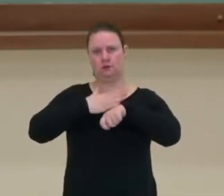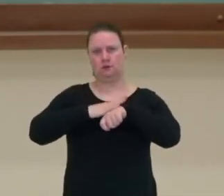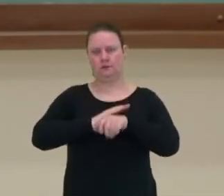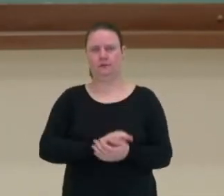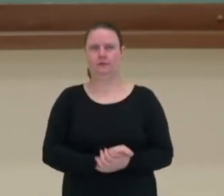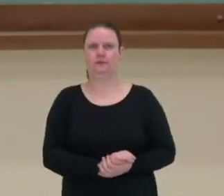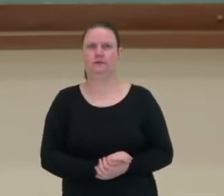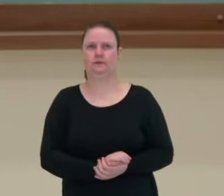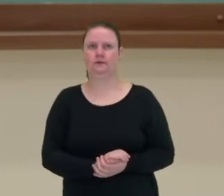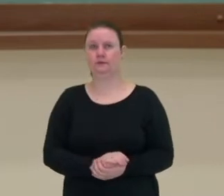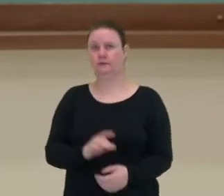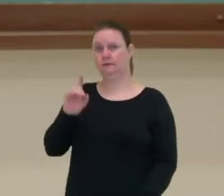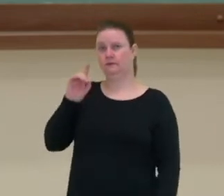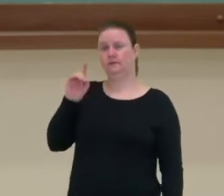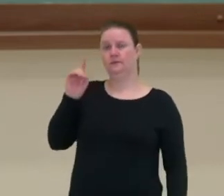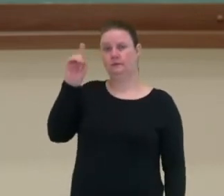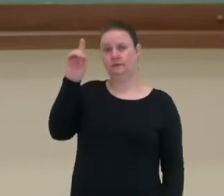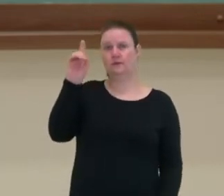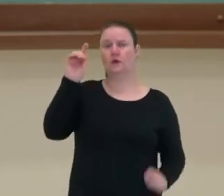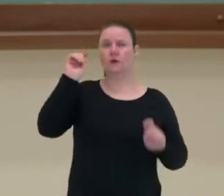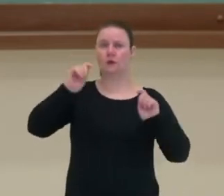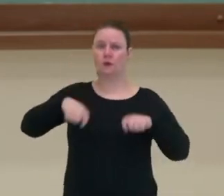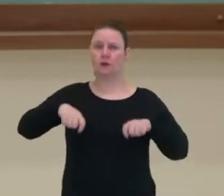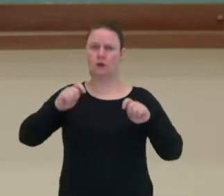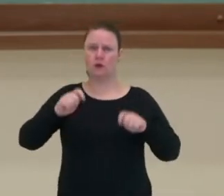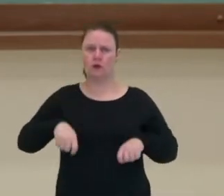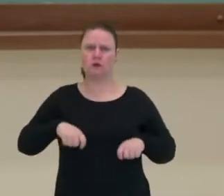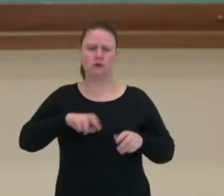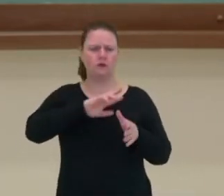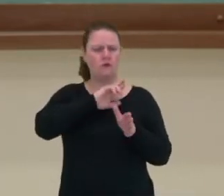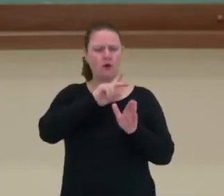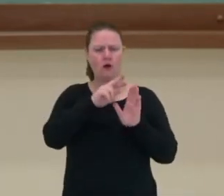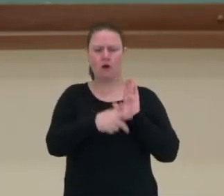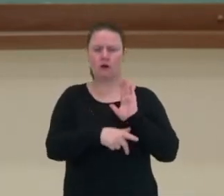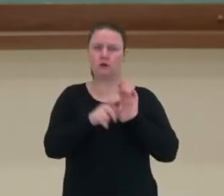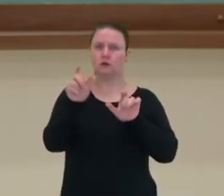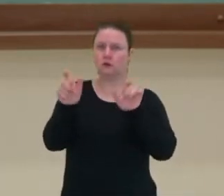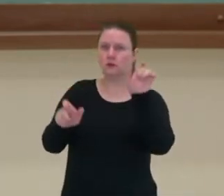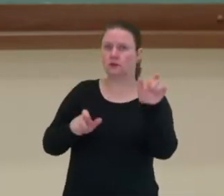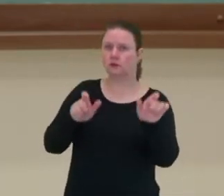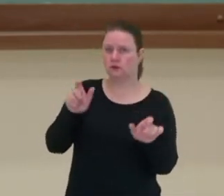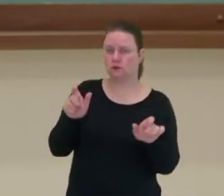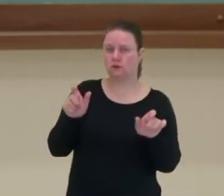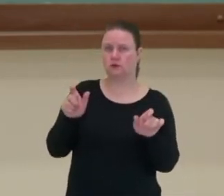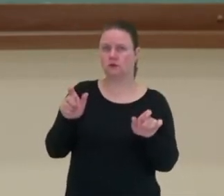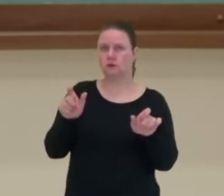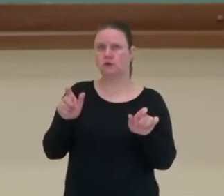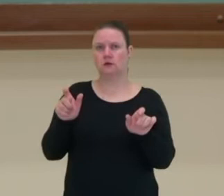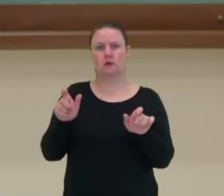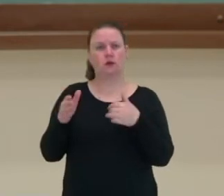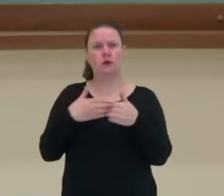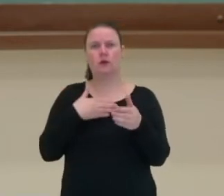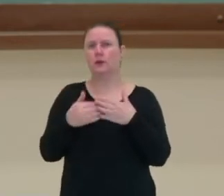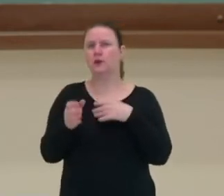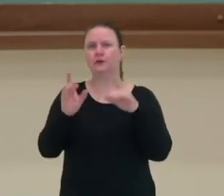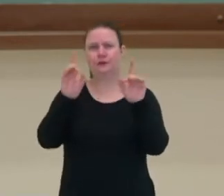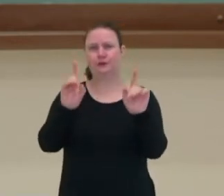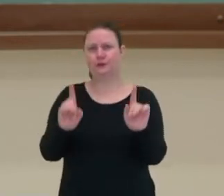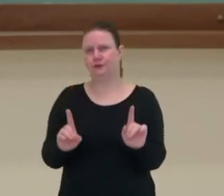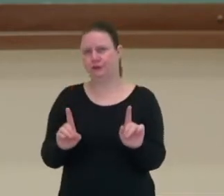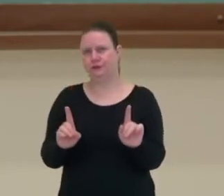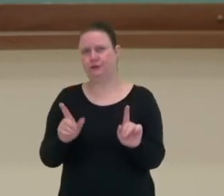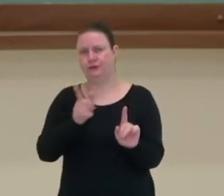arco é um esporte que ele possibilita que várias pessoas, né, com essas dificuldades,